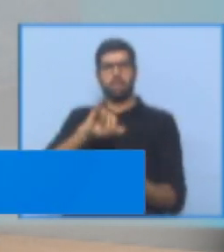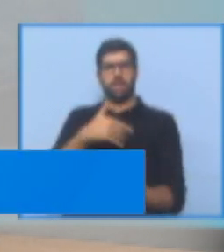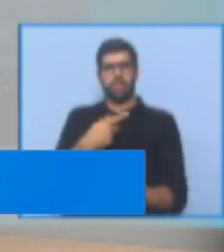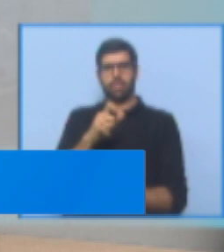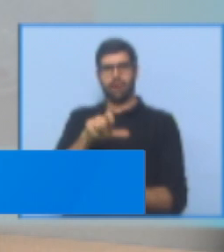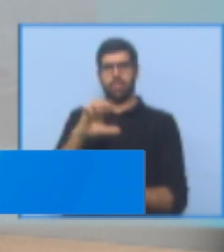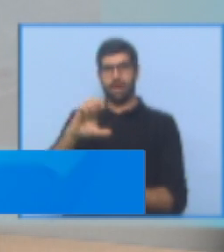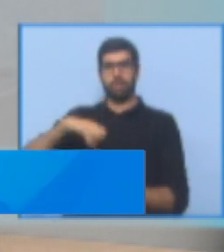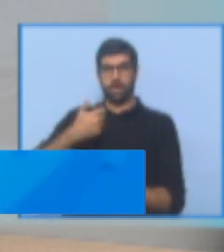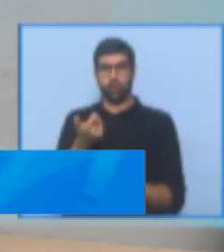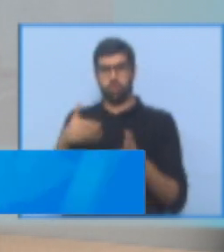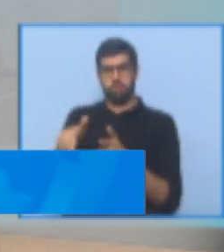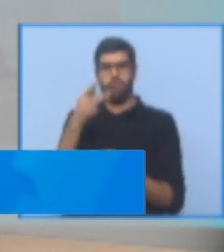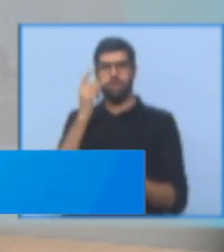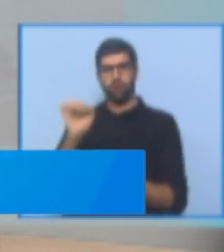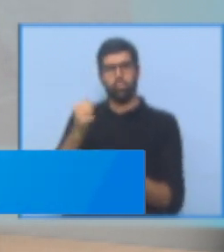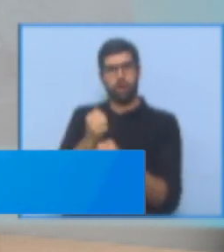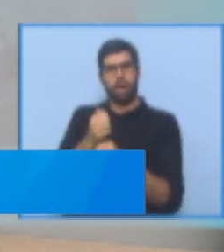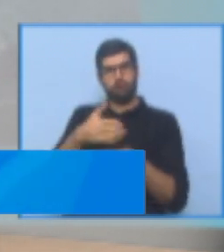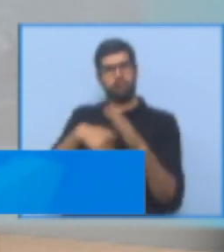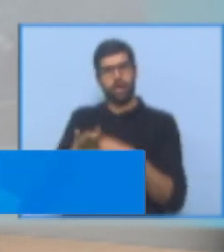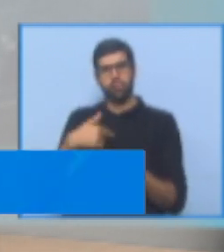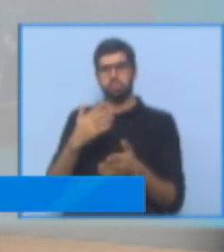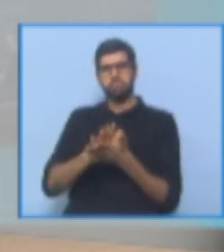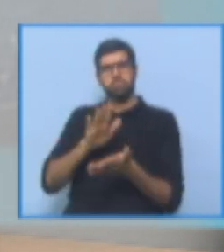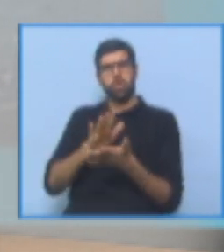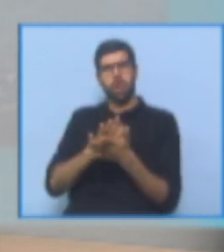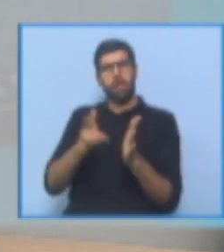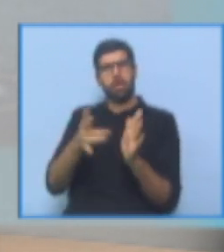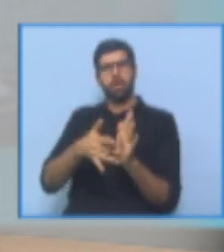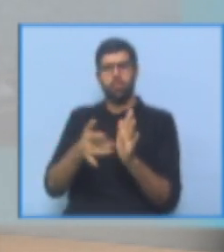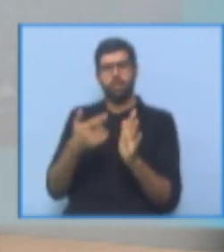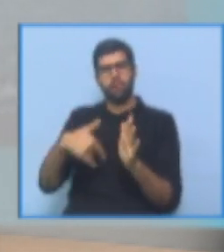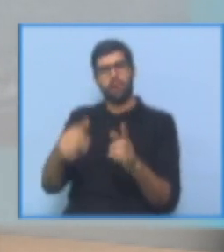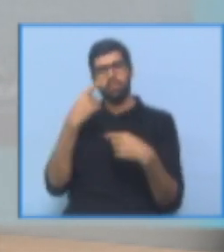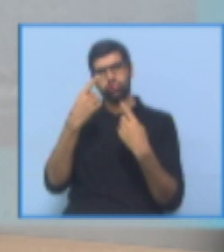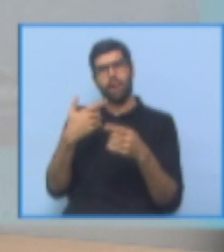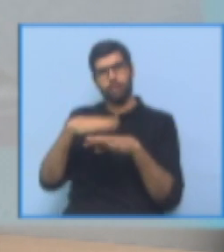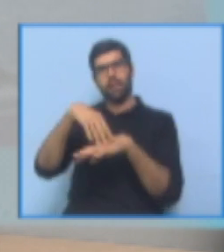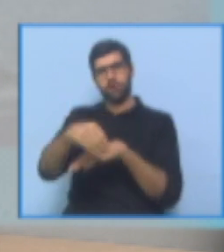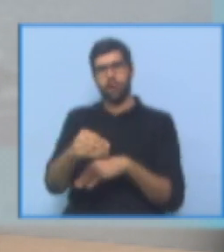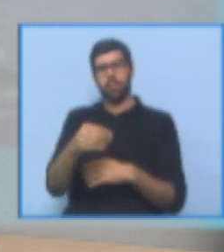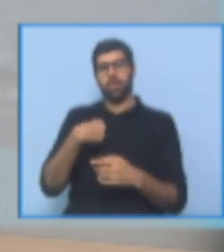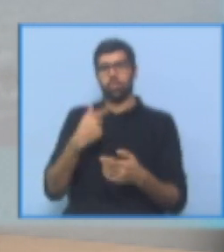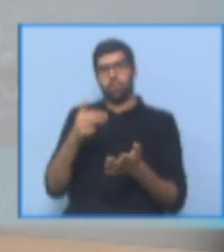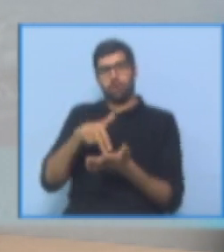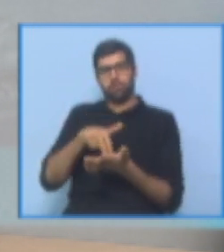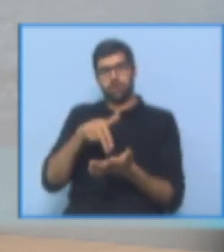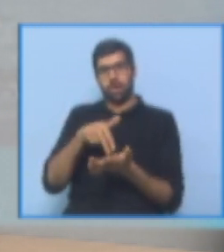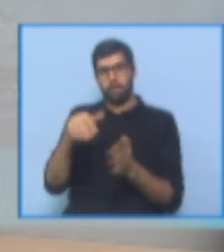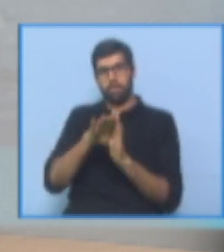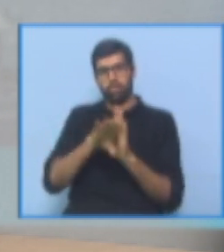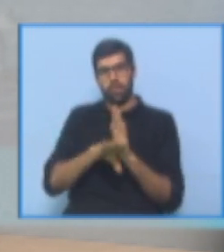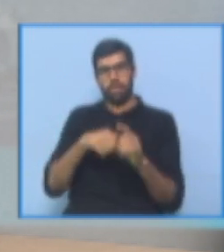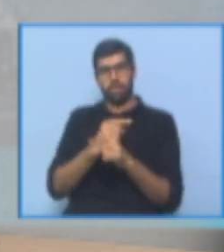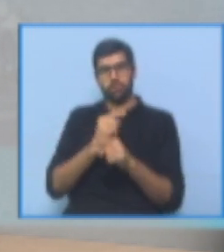O percurso de vida e o trabalho realizado acabam de ser publicados num livro que vamos apresentar daqui a pouco, contando com a presença neste